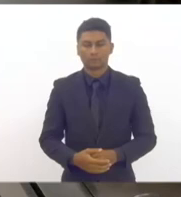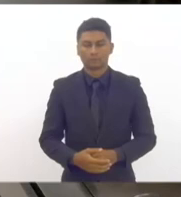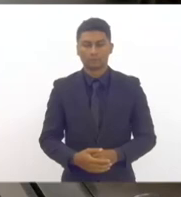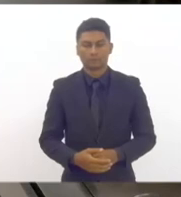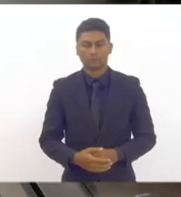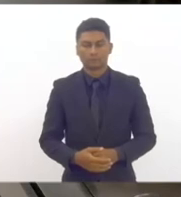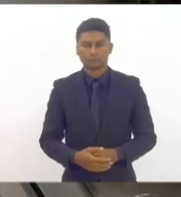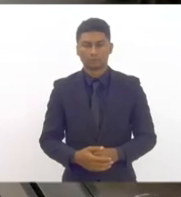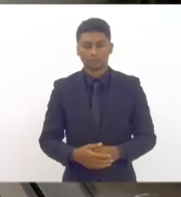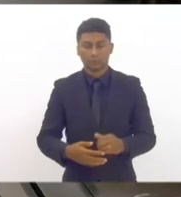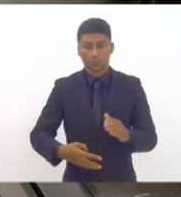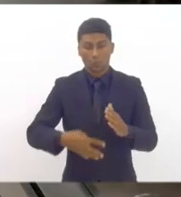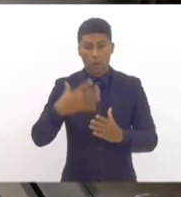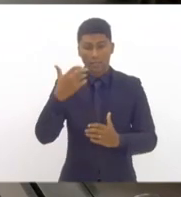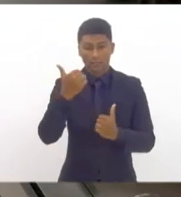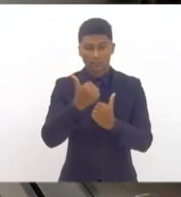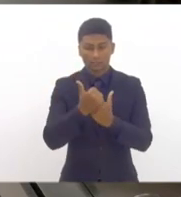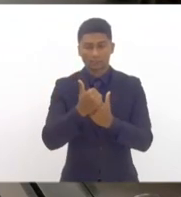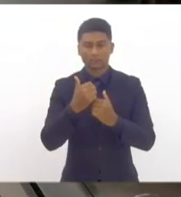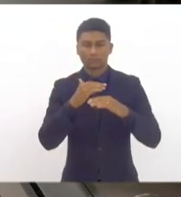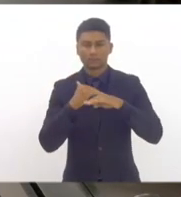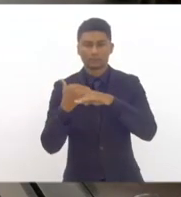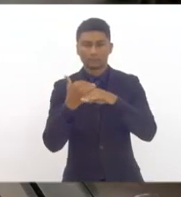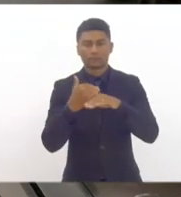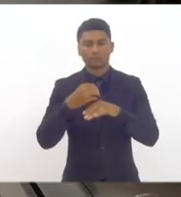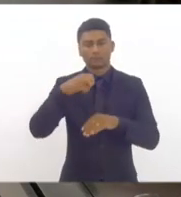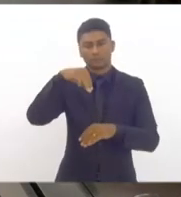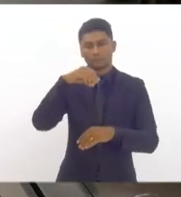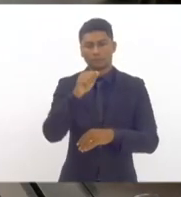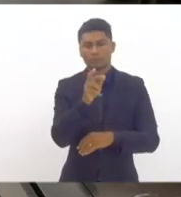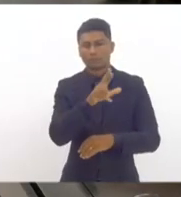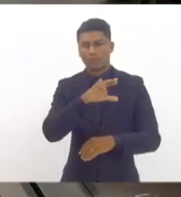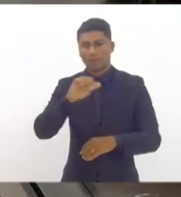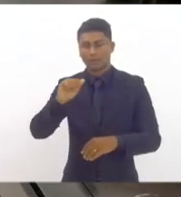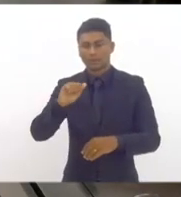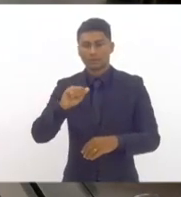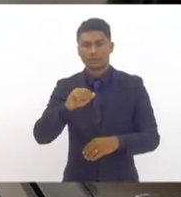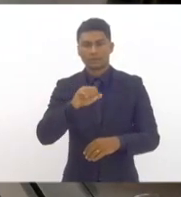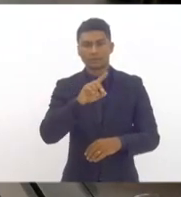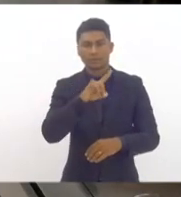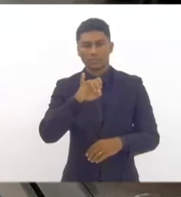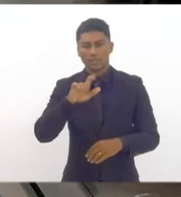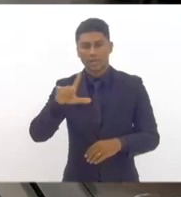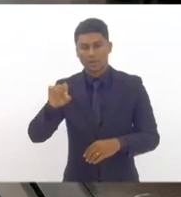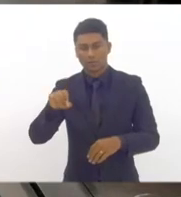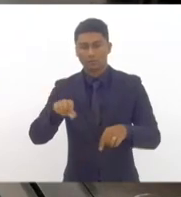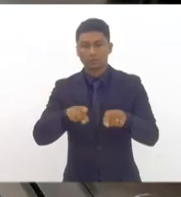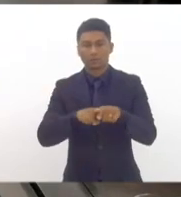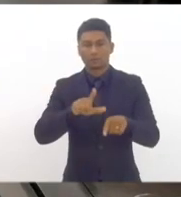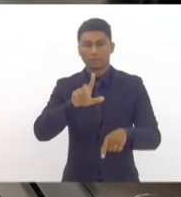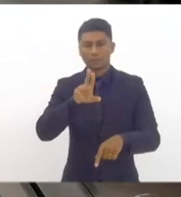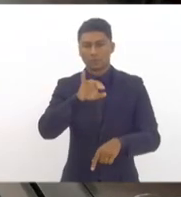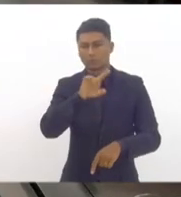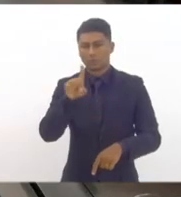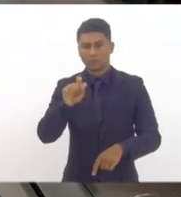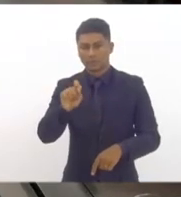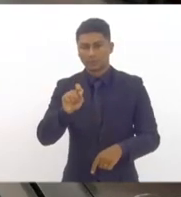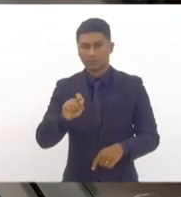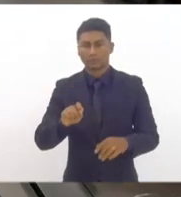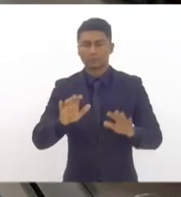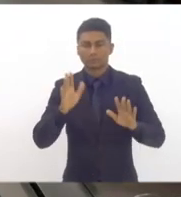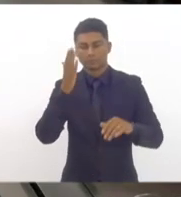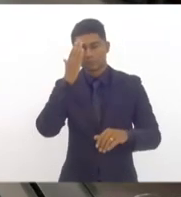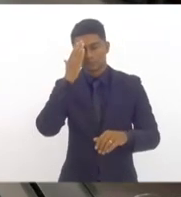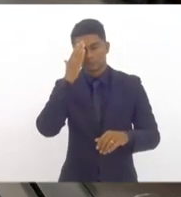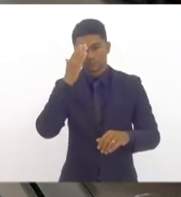quarta suplência, nós temos empatado Márcia Gatto, Diego de Bem e Luísa Bertrami. Mas, diante de passadas